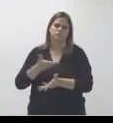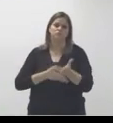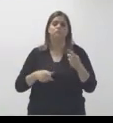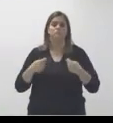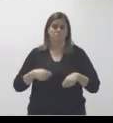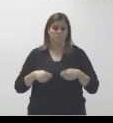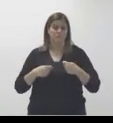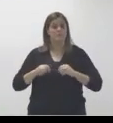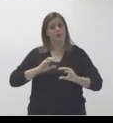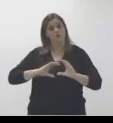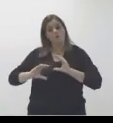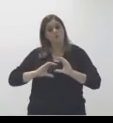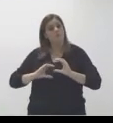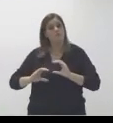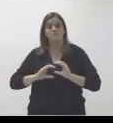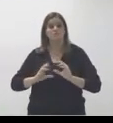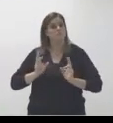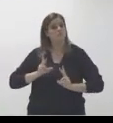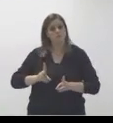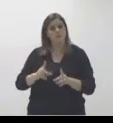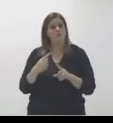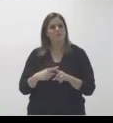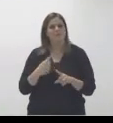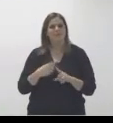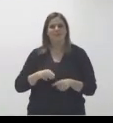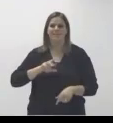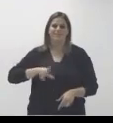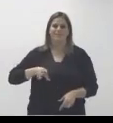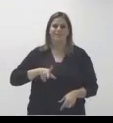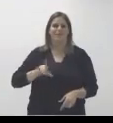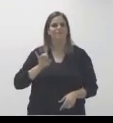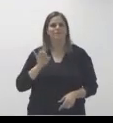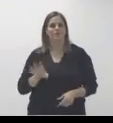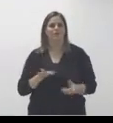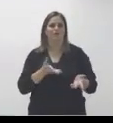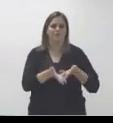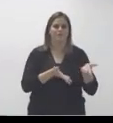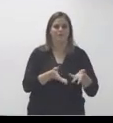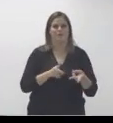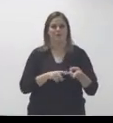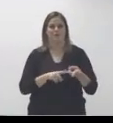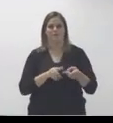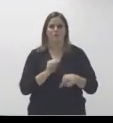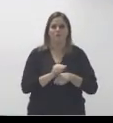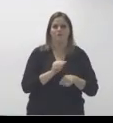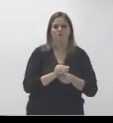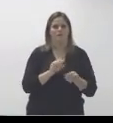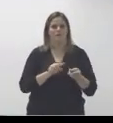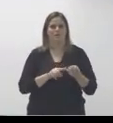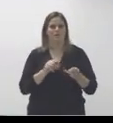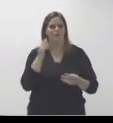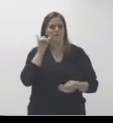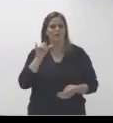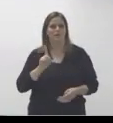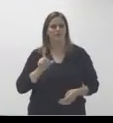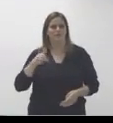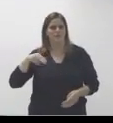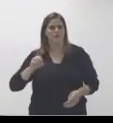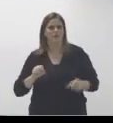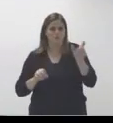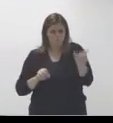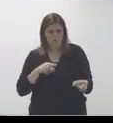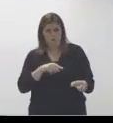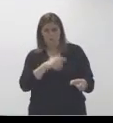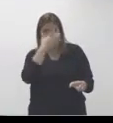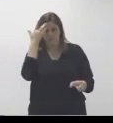porque não se trata apenas do cuidado do tratamento o da prevenção de danos do usuário mas também